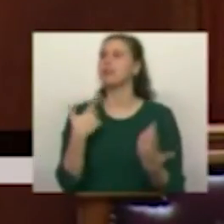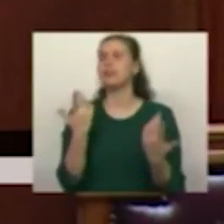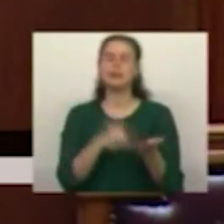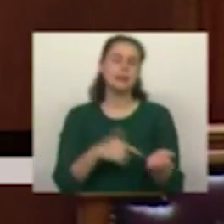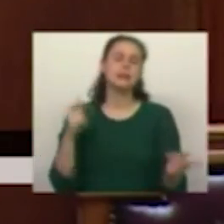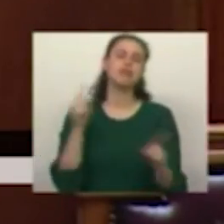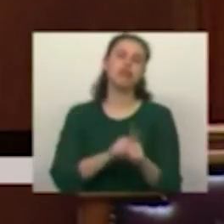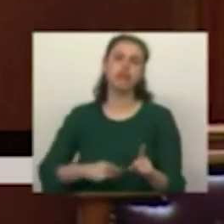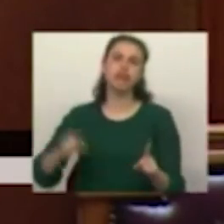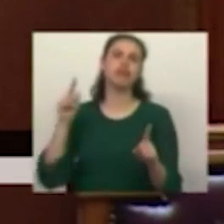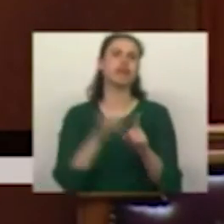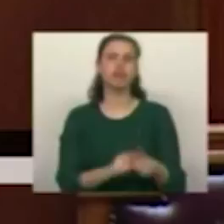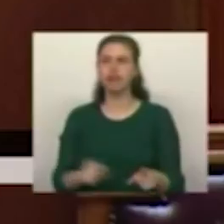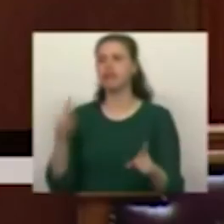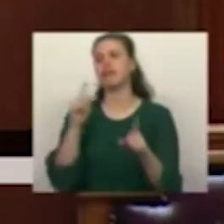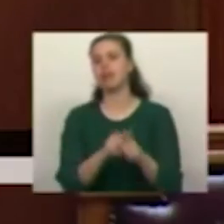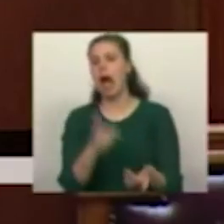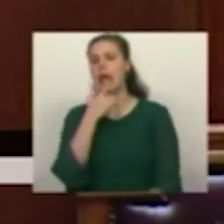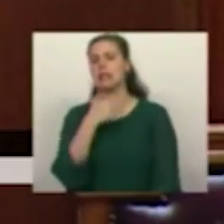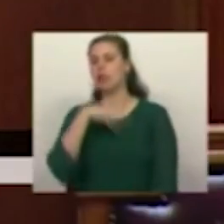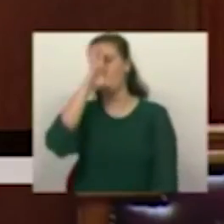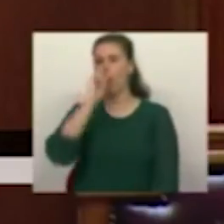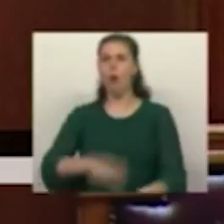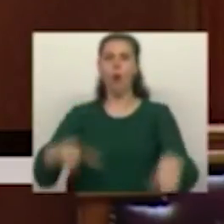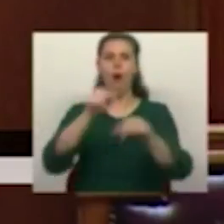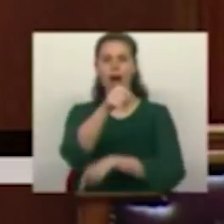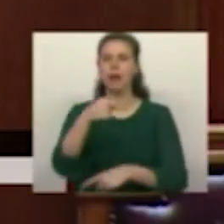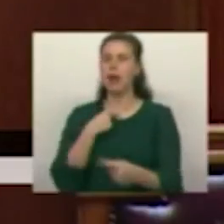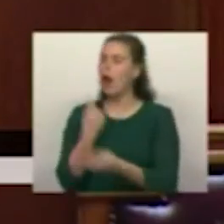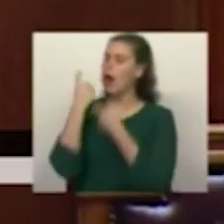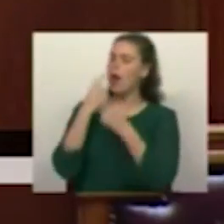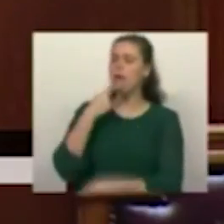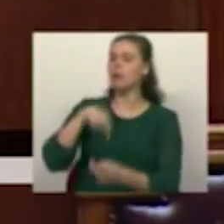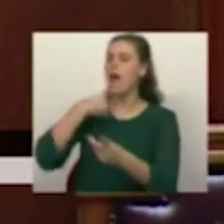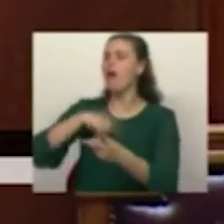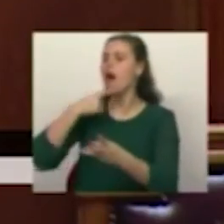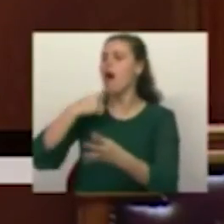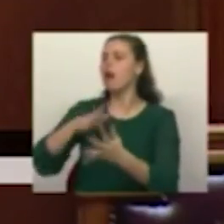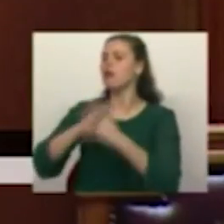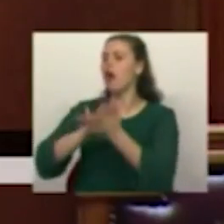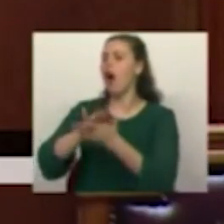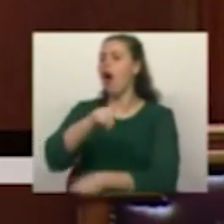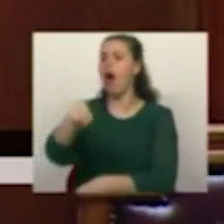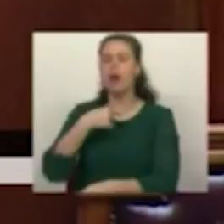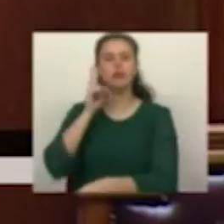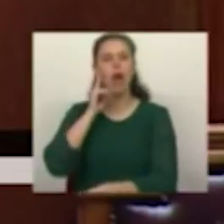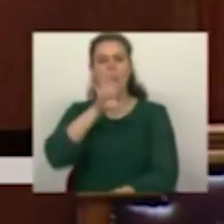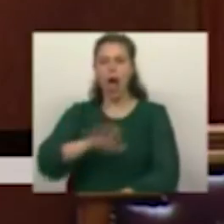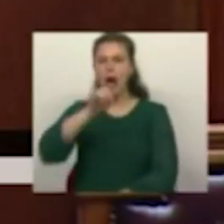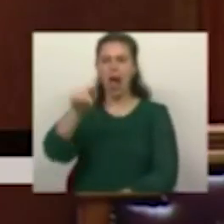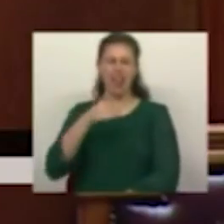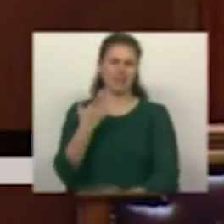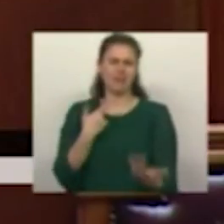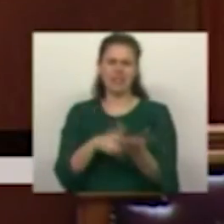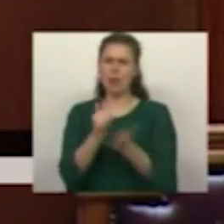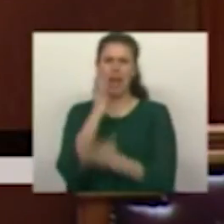estar sistematicamente, cada vez que há um novo governo, a reequacionar localizações ou infraestruturas com a importância nacional que um